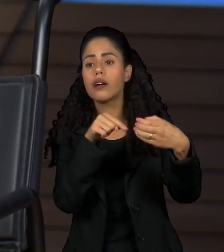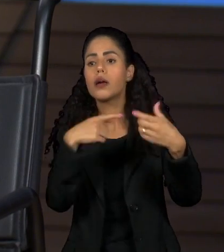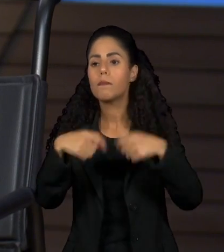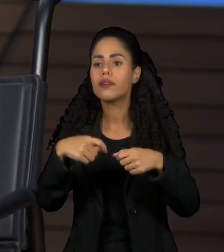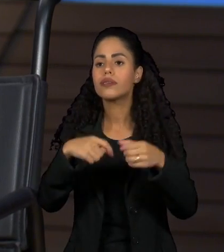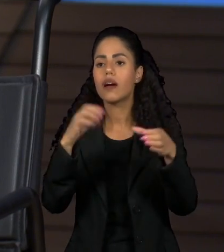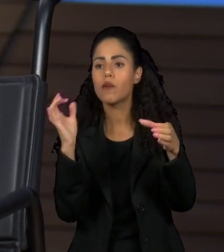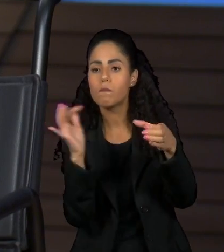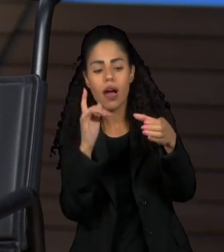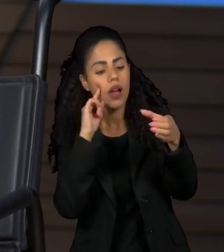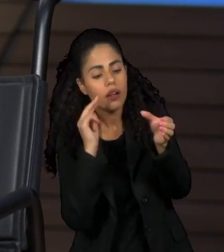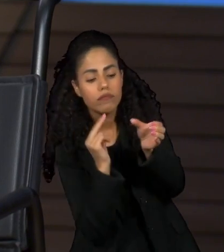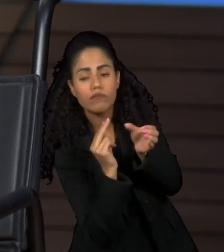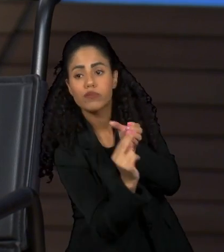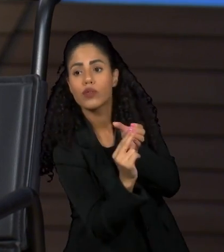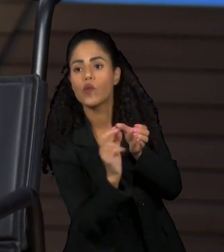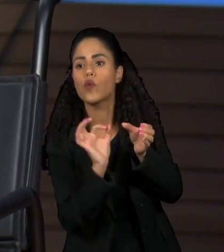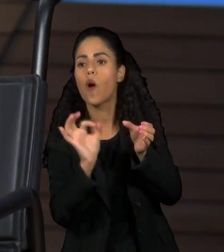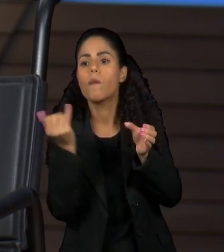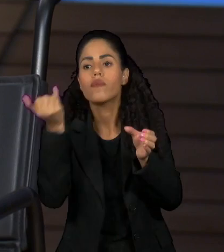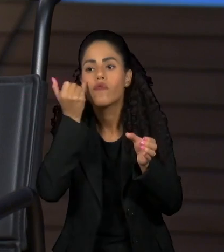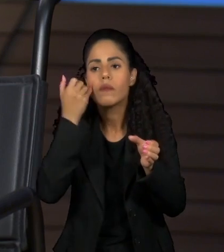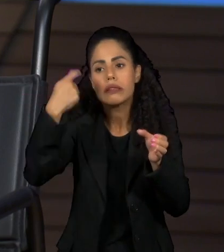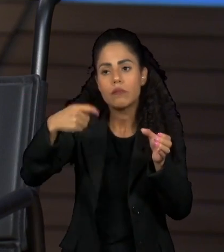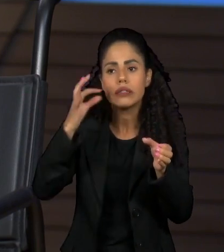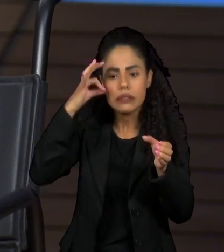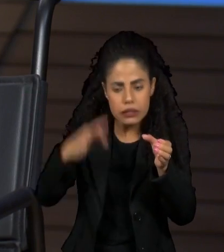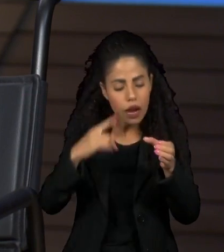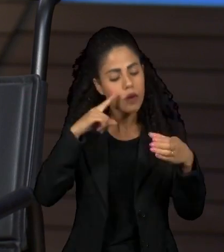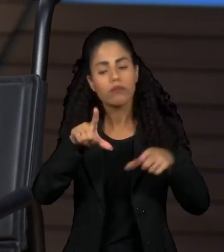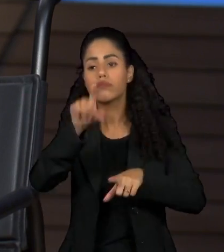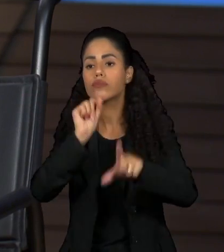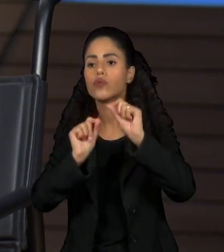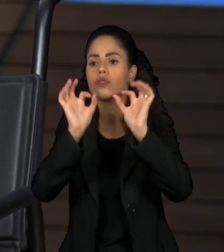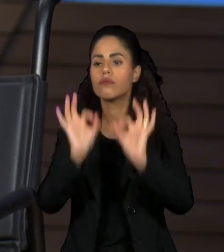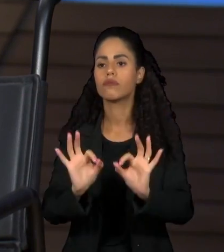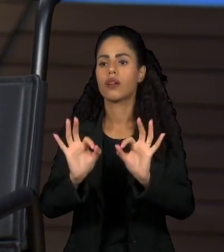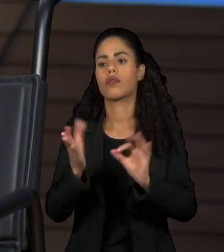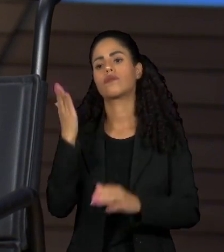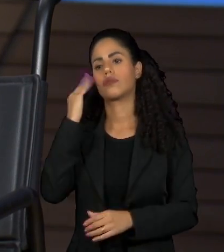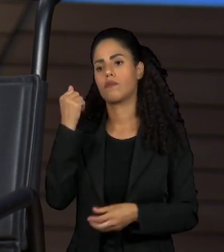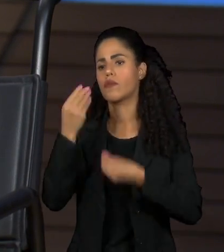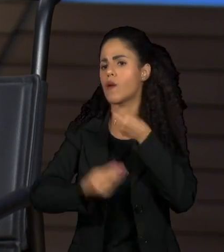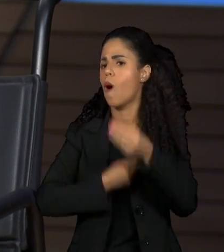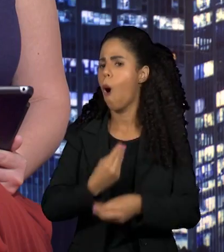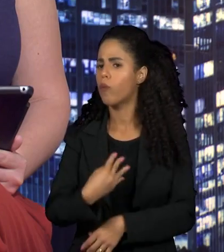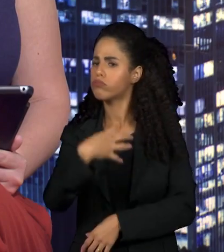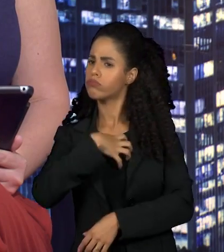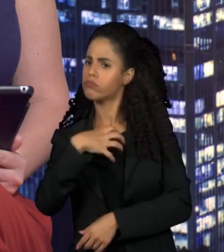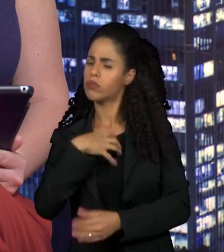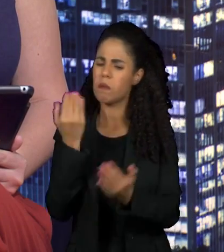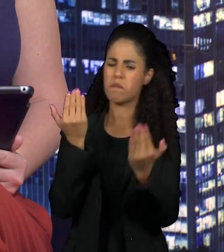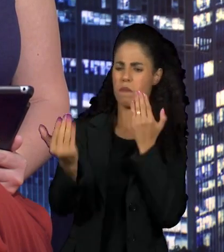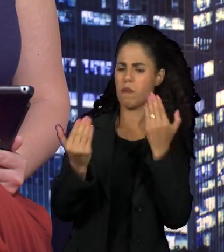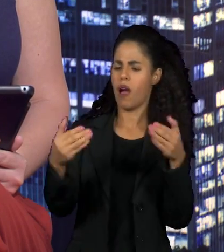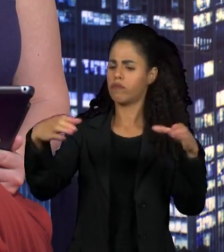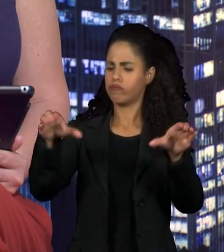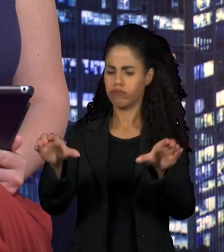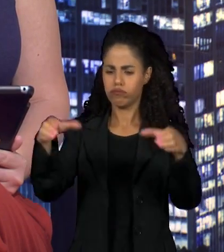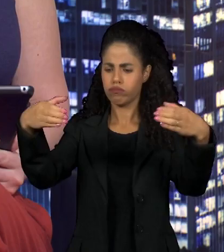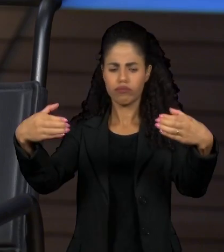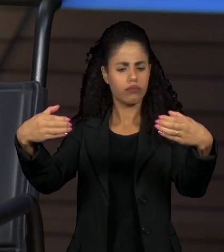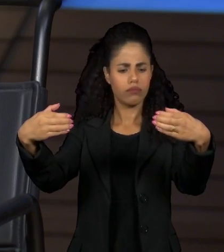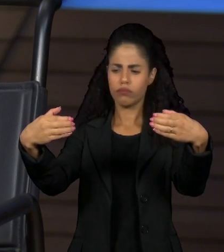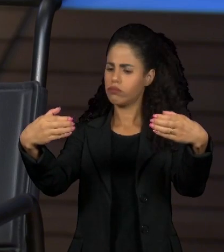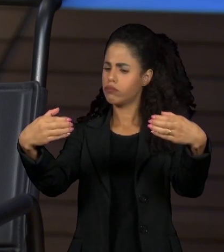né? Para o consumidor ter essa clareza na hora dele escolher um produto ou um serviço, ele ter ali formas de comparar e entender o que está por trás. Ele